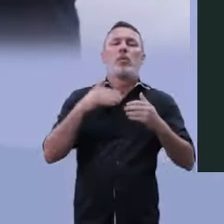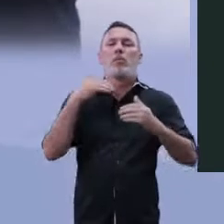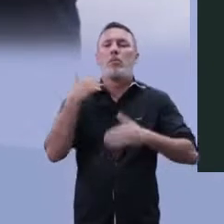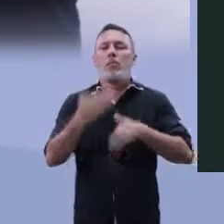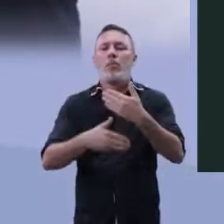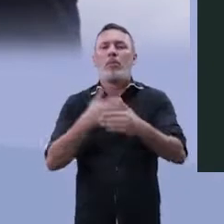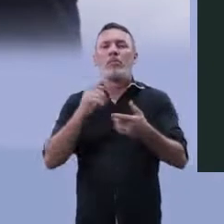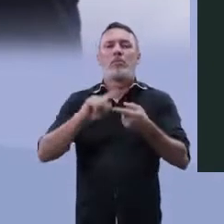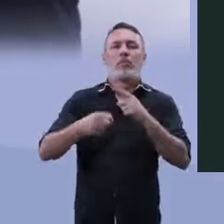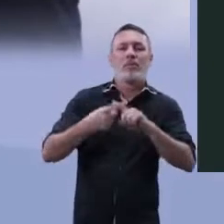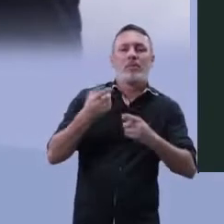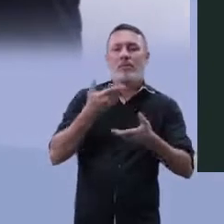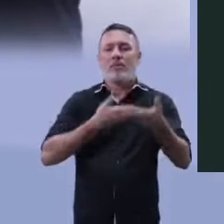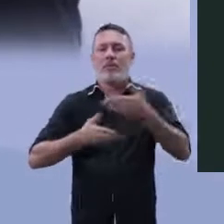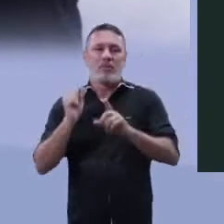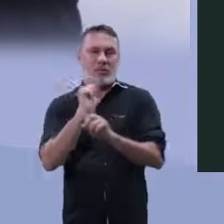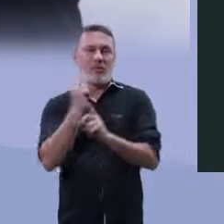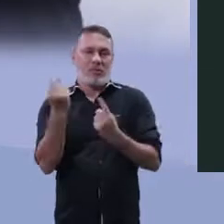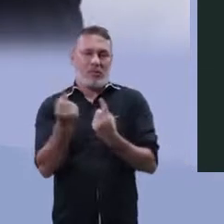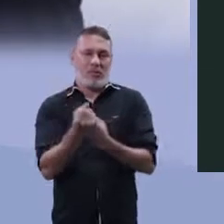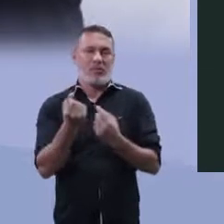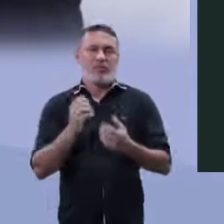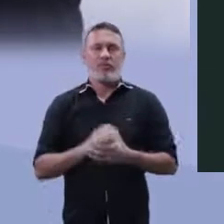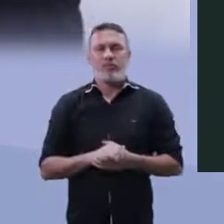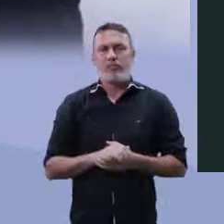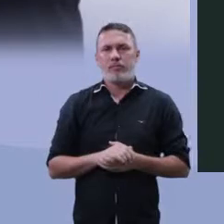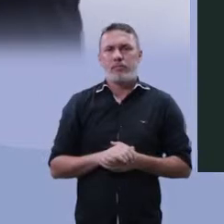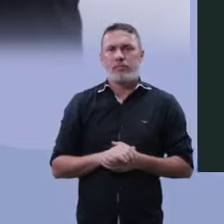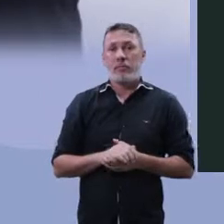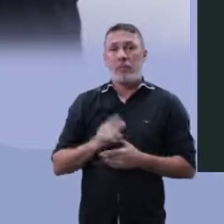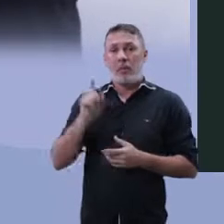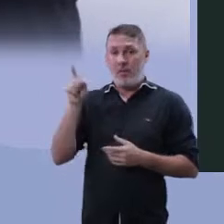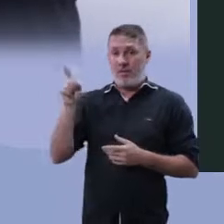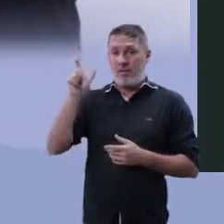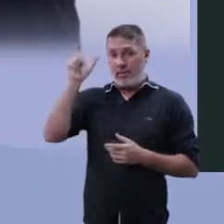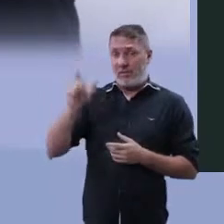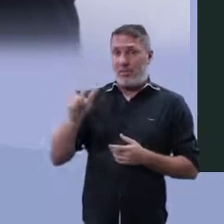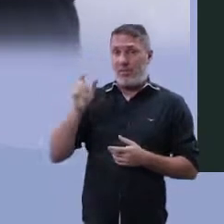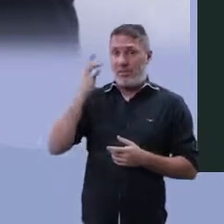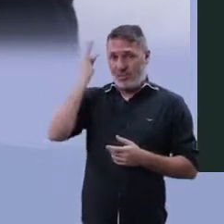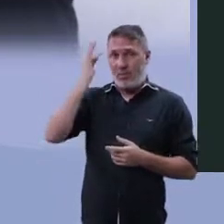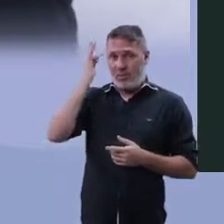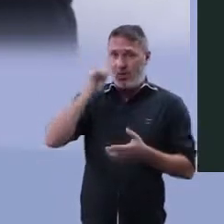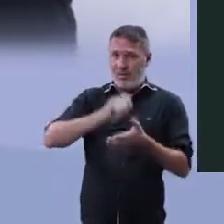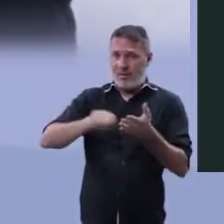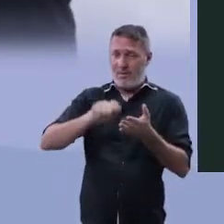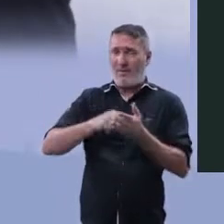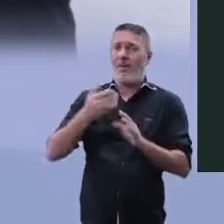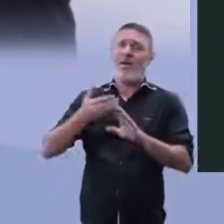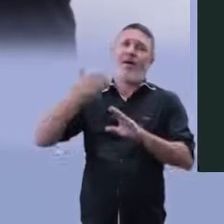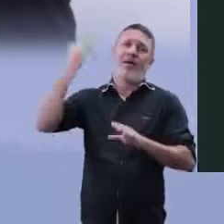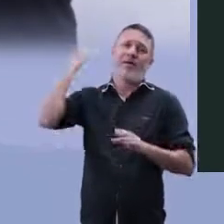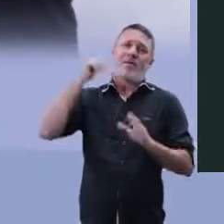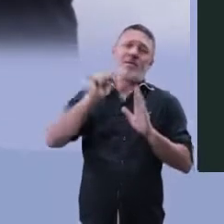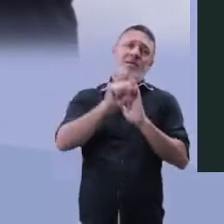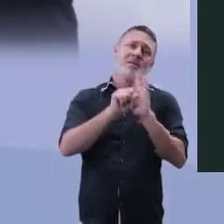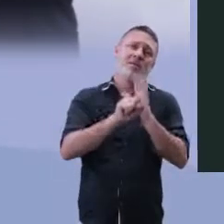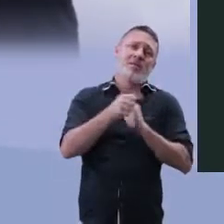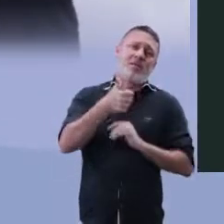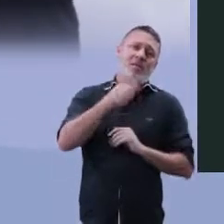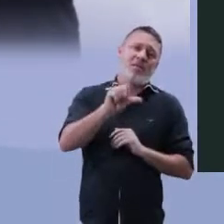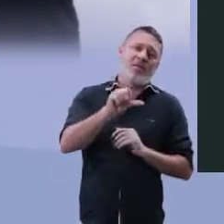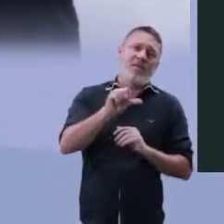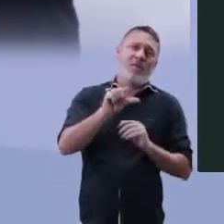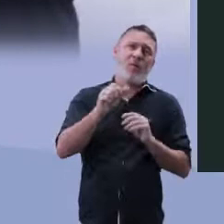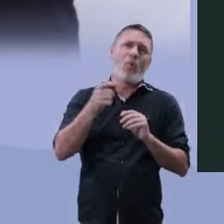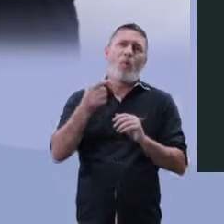tríade torna-se a unidade básica de todo o processo de interação social, certo? Então, claro, o Simmel está escrevendo isso